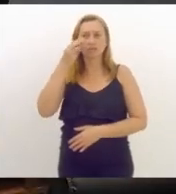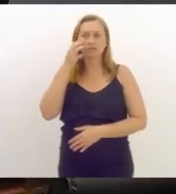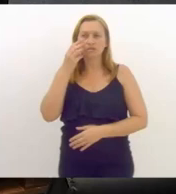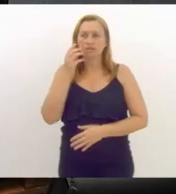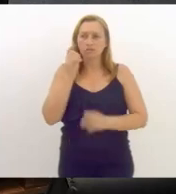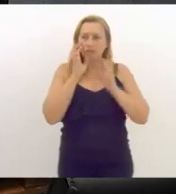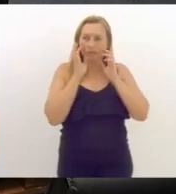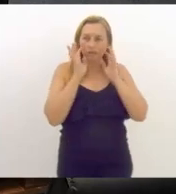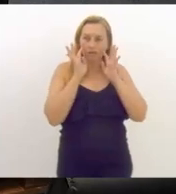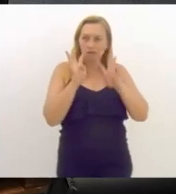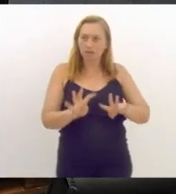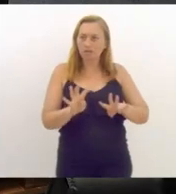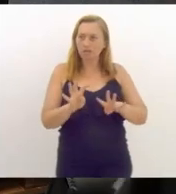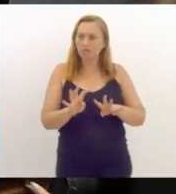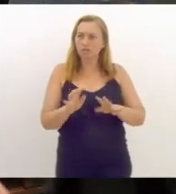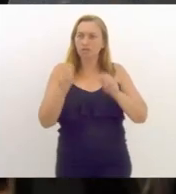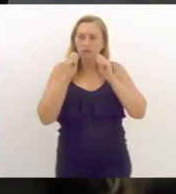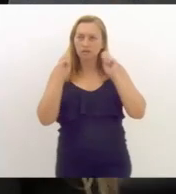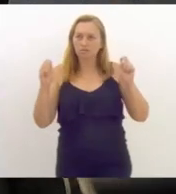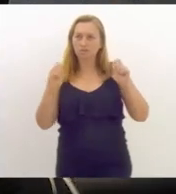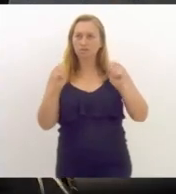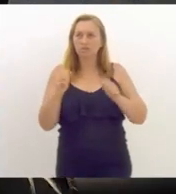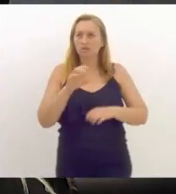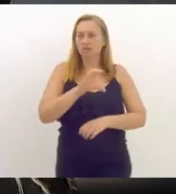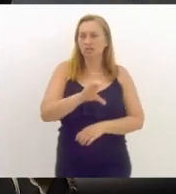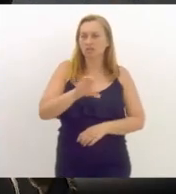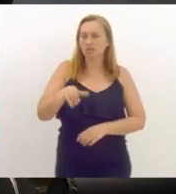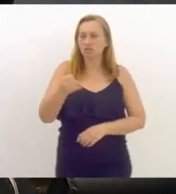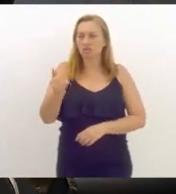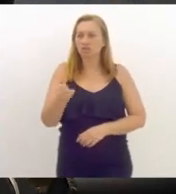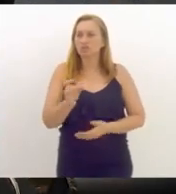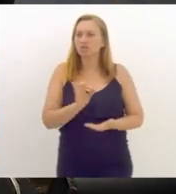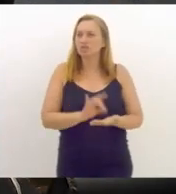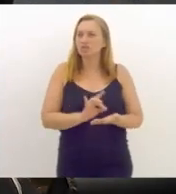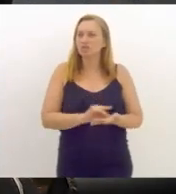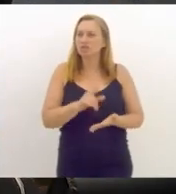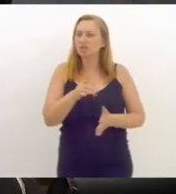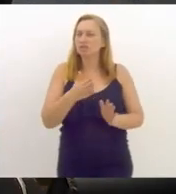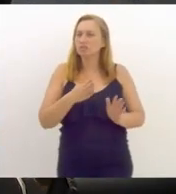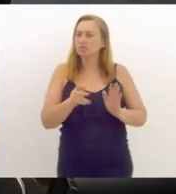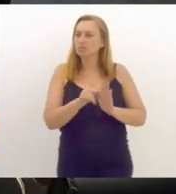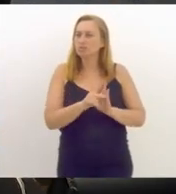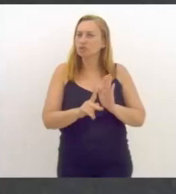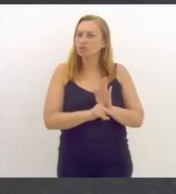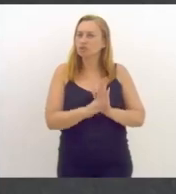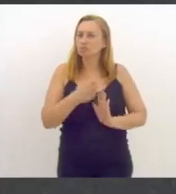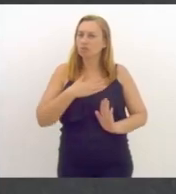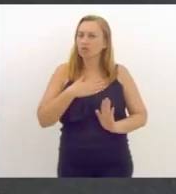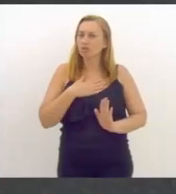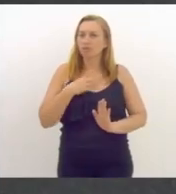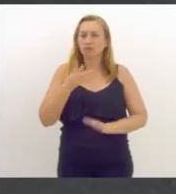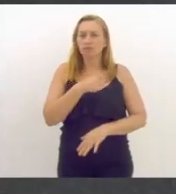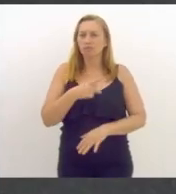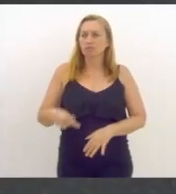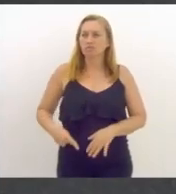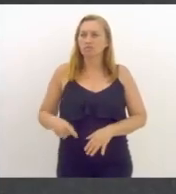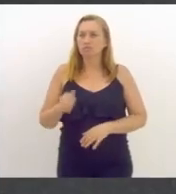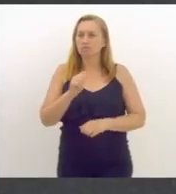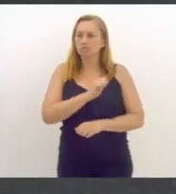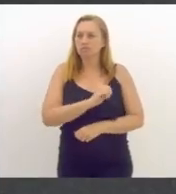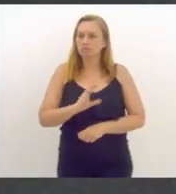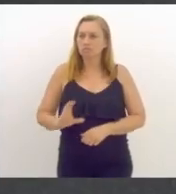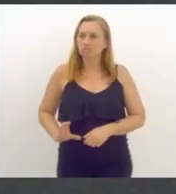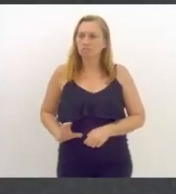fui alertado pela assessoria da ccj que na verdade esse meu projeto de lei Presidente André Ele deveria